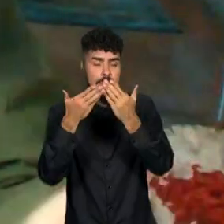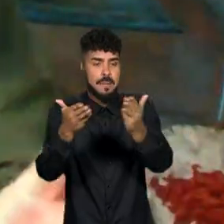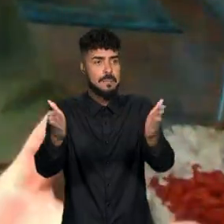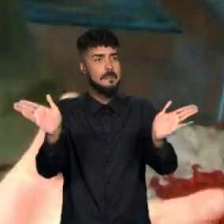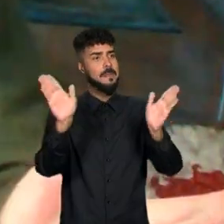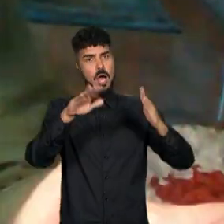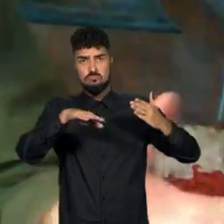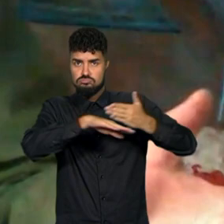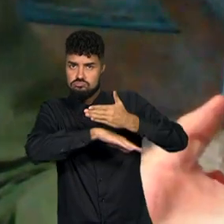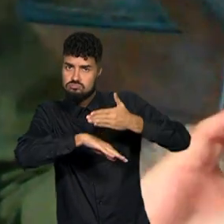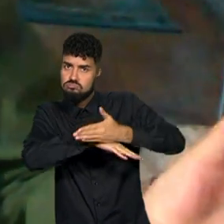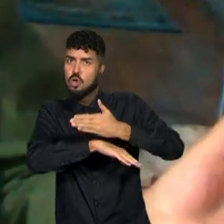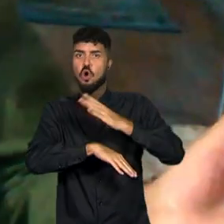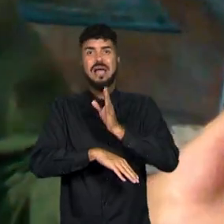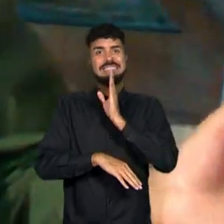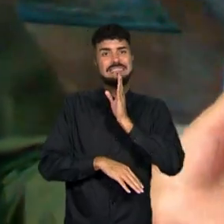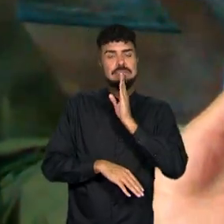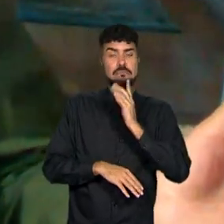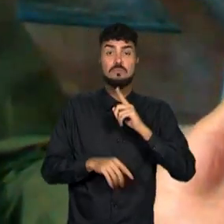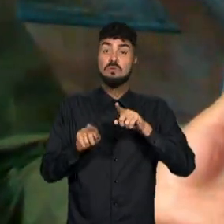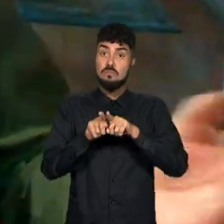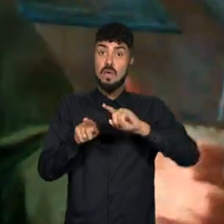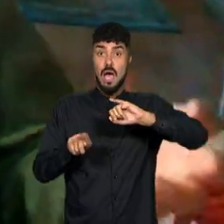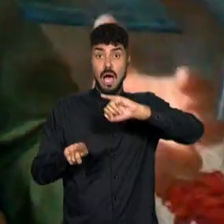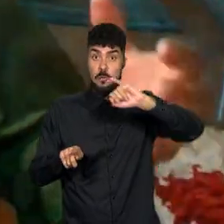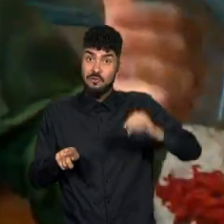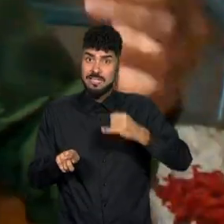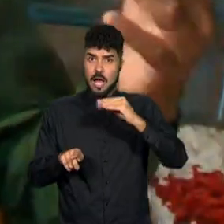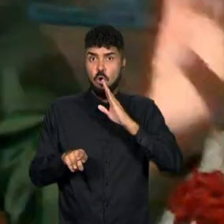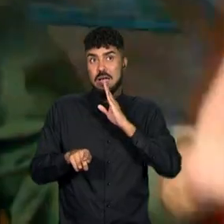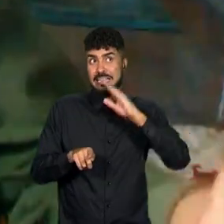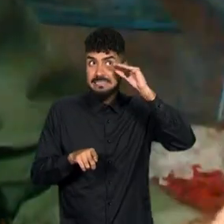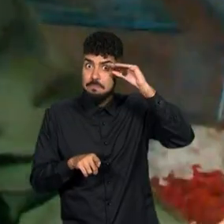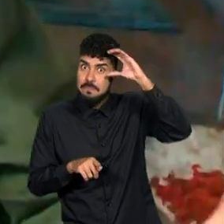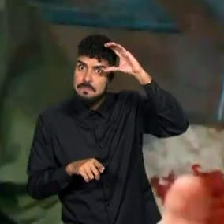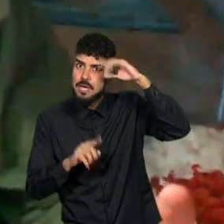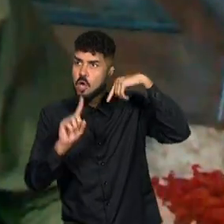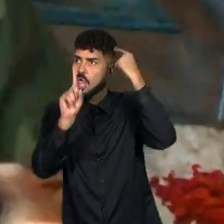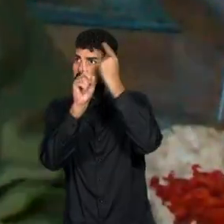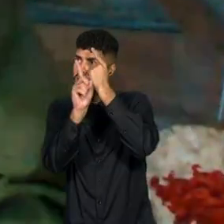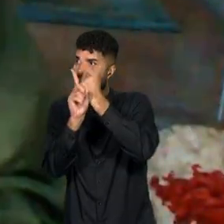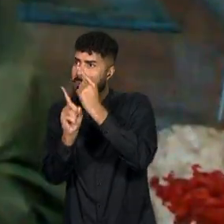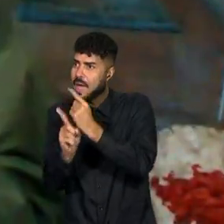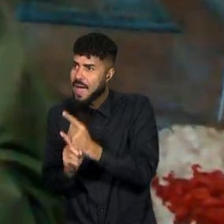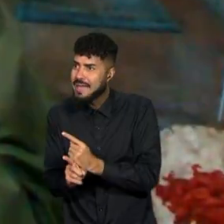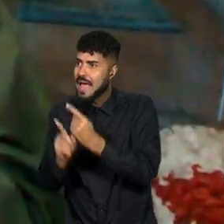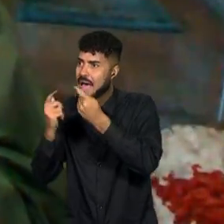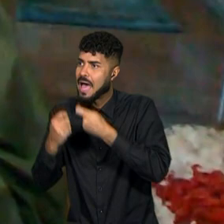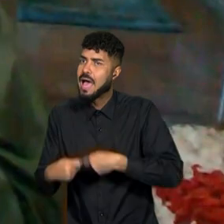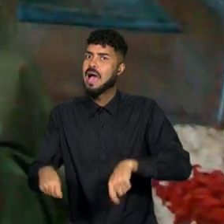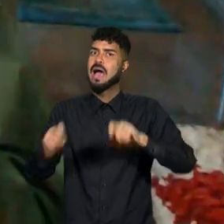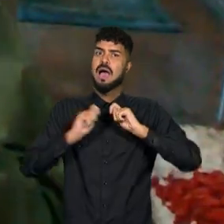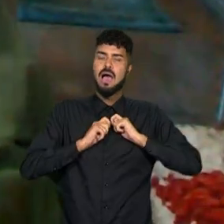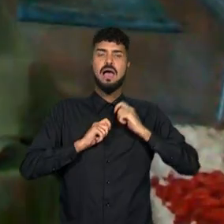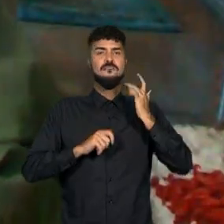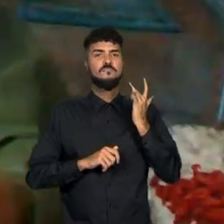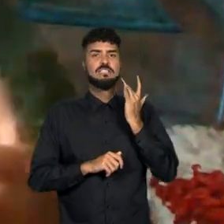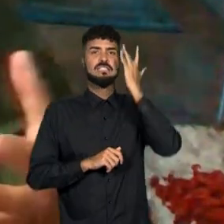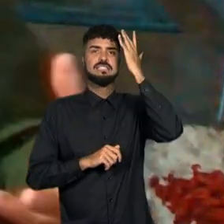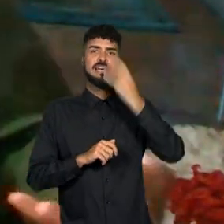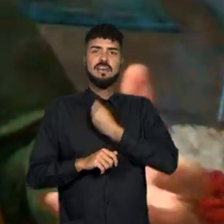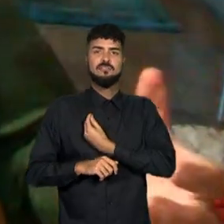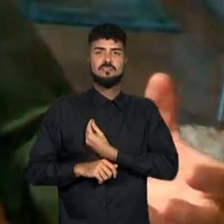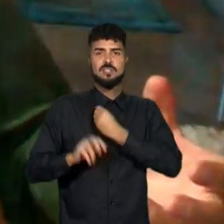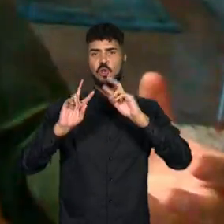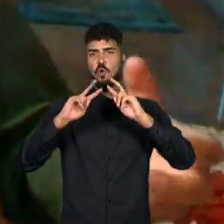no aproveitamento do conhecimento, das descobertas para facilitar a vida do ser